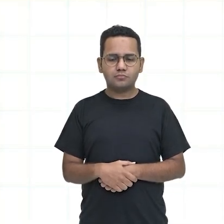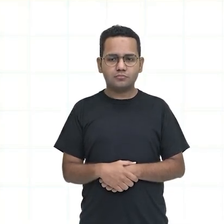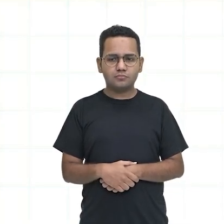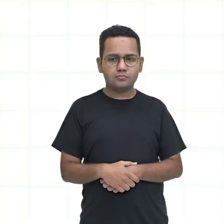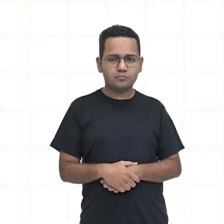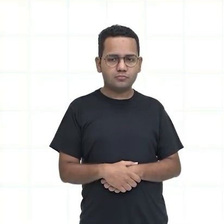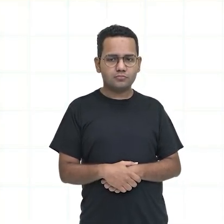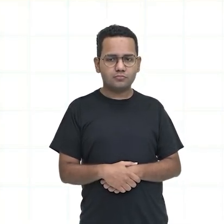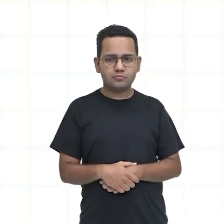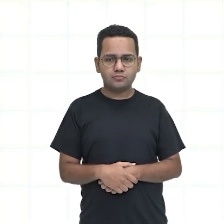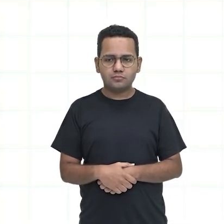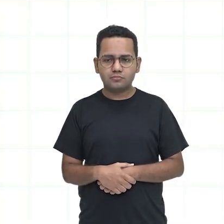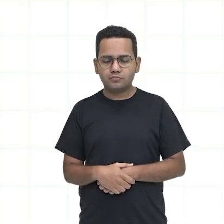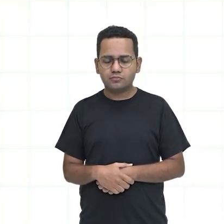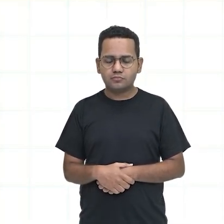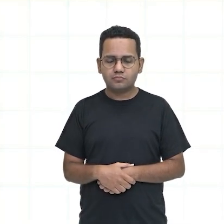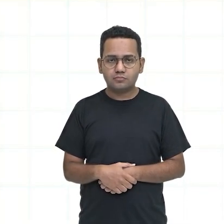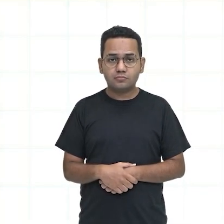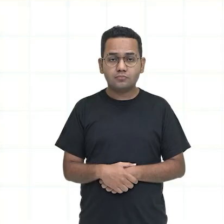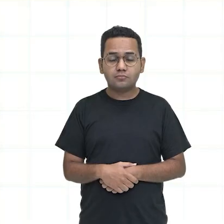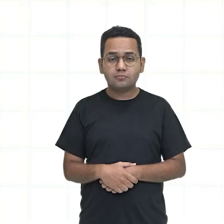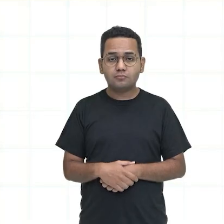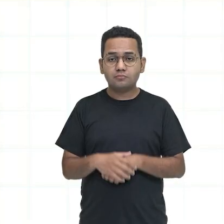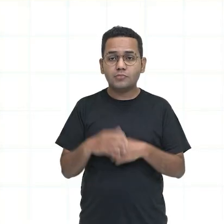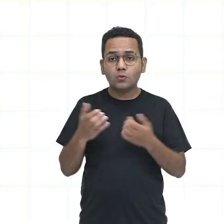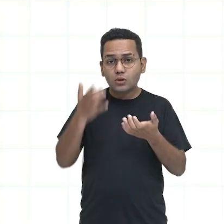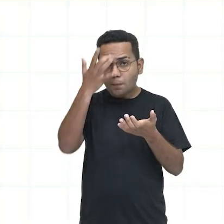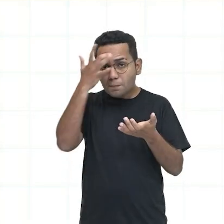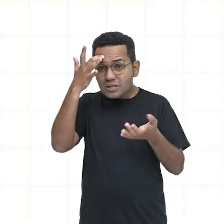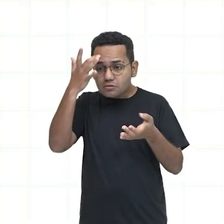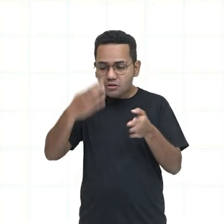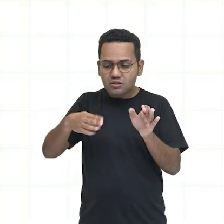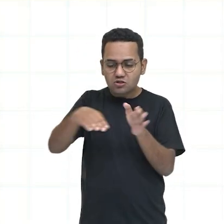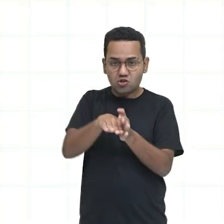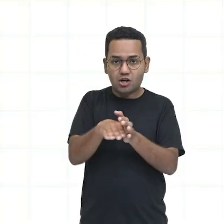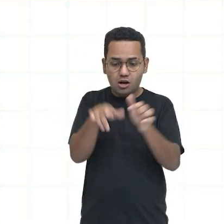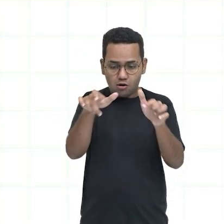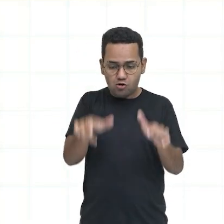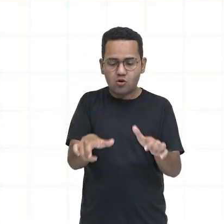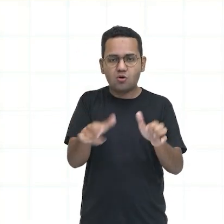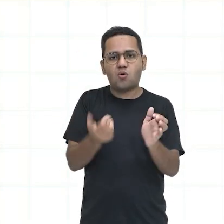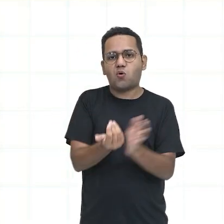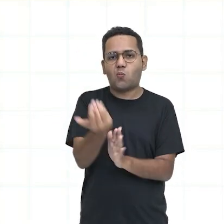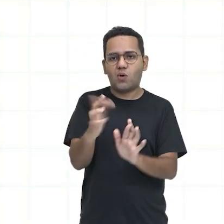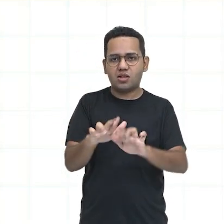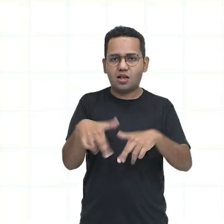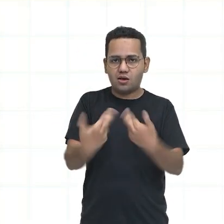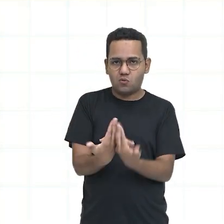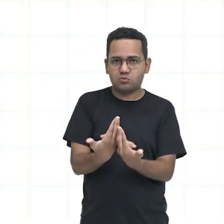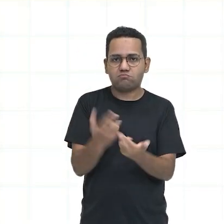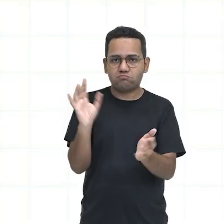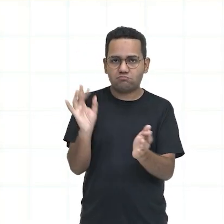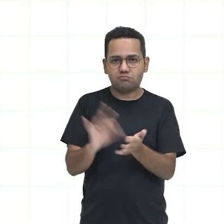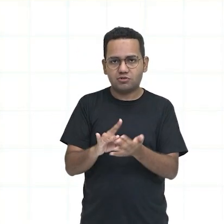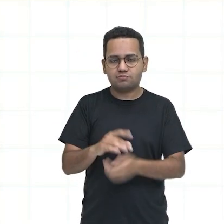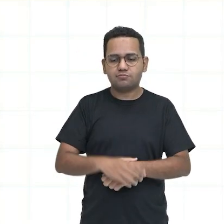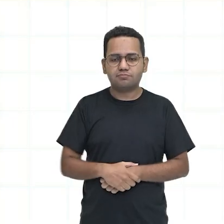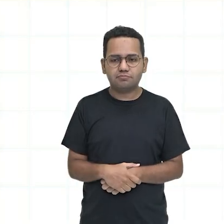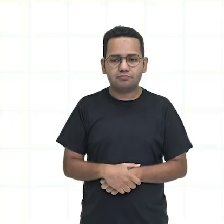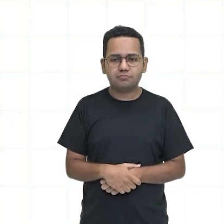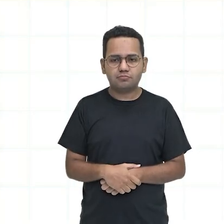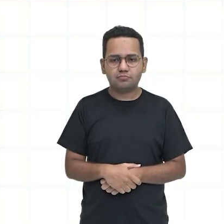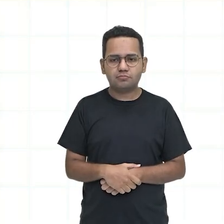né? Quando ele chegar. Então, nós estamos dependendo, o horário do início dessa oração, dessa ação aqui,